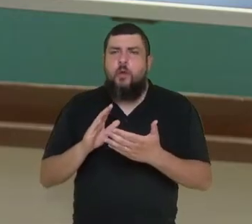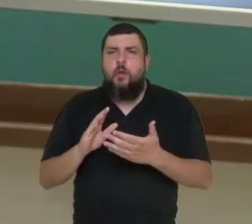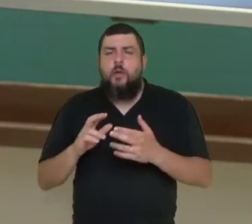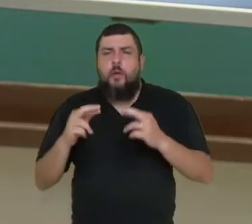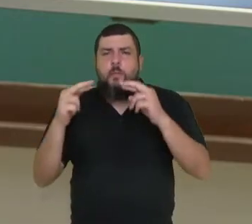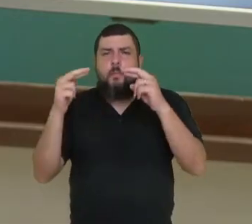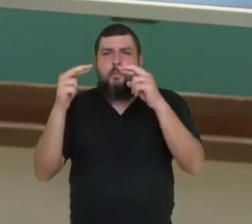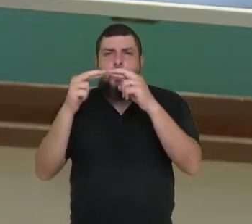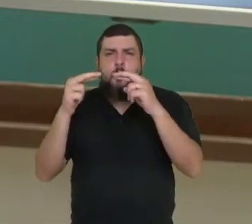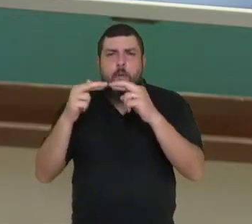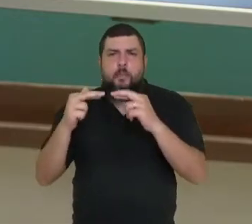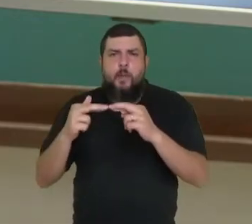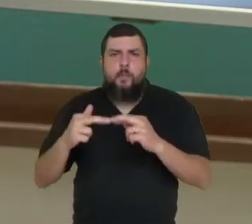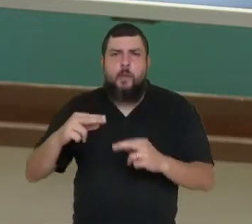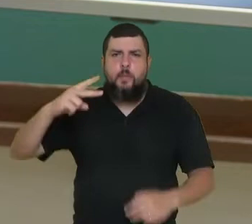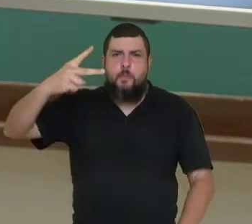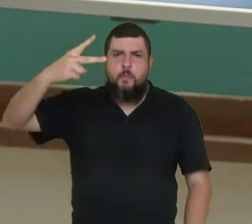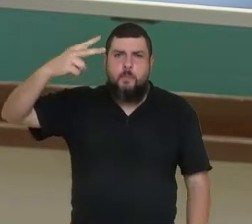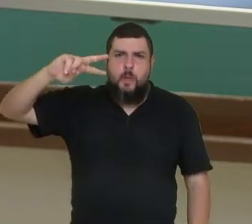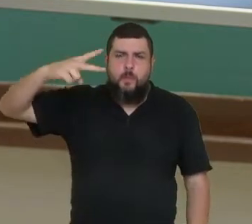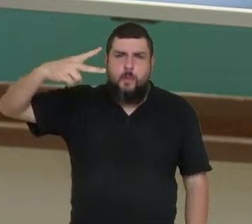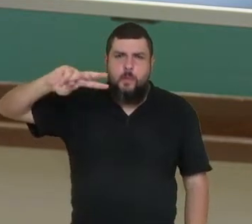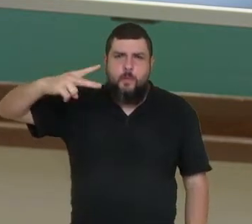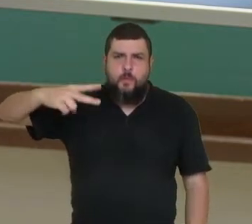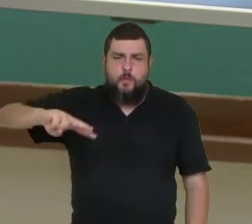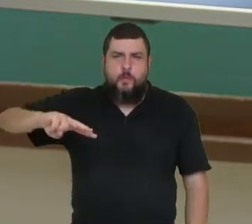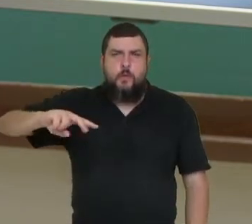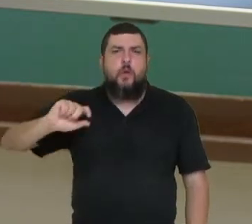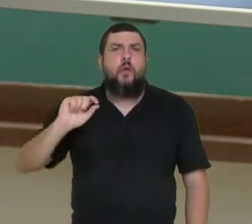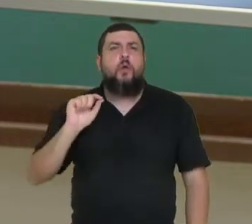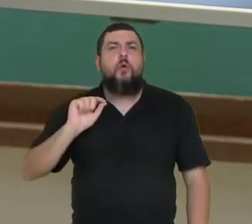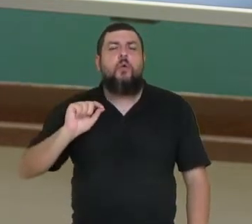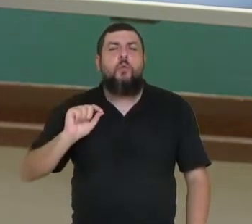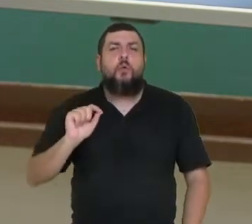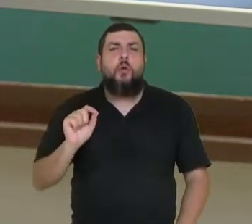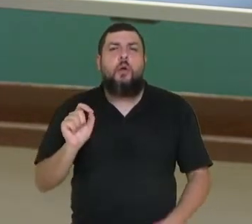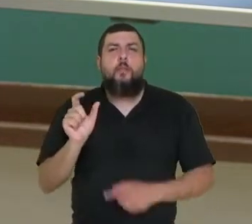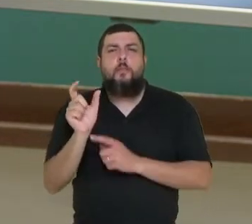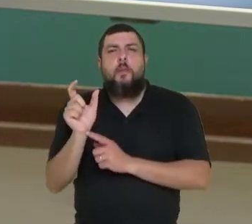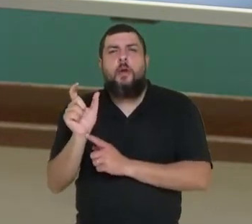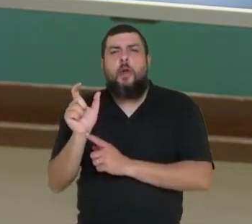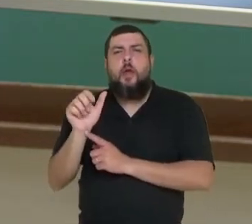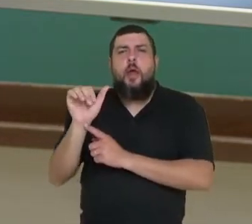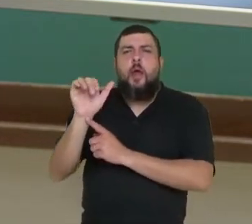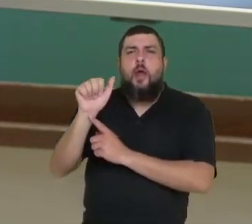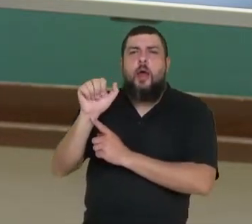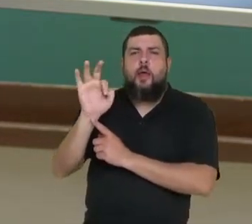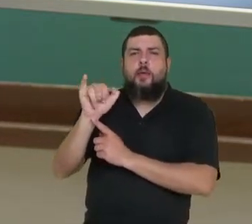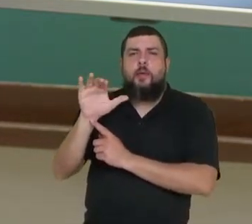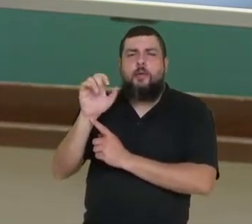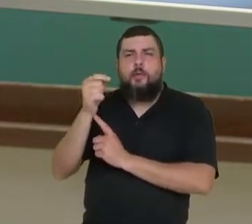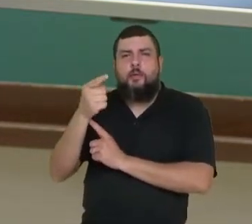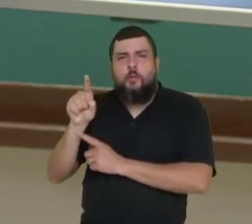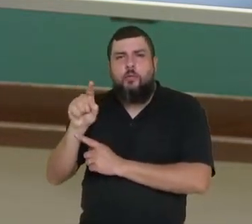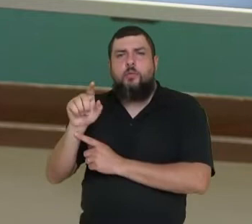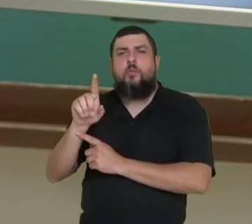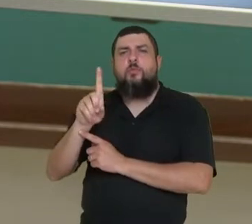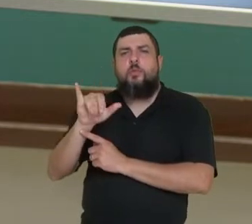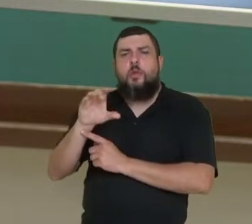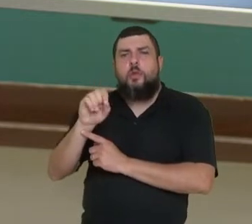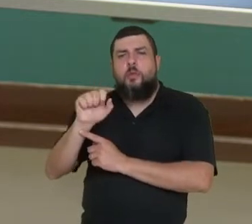gente pode chamar de rimas alternadas, por meio das palavras atenção, distinção, nação. Então os elementos